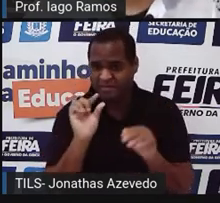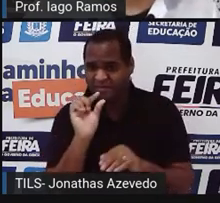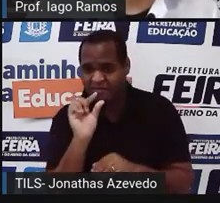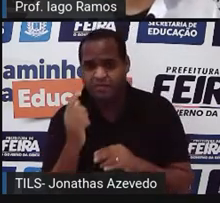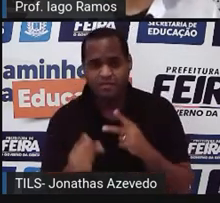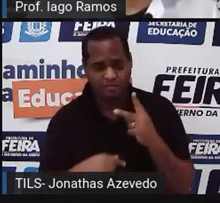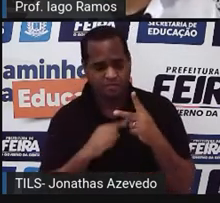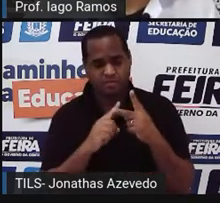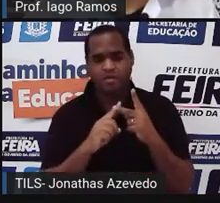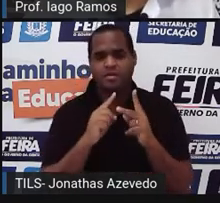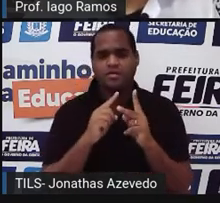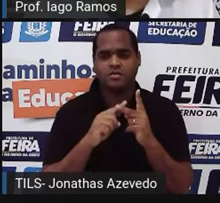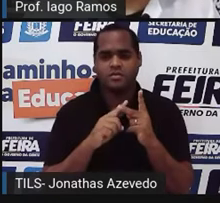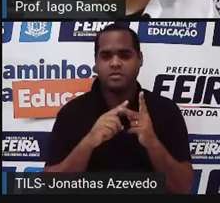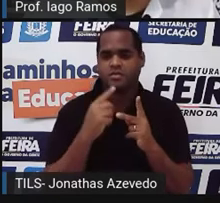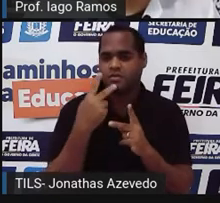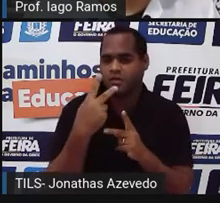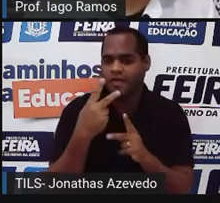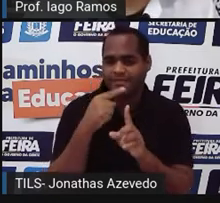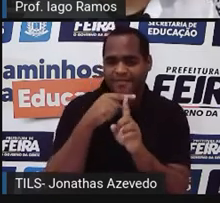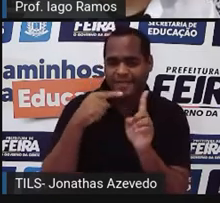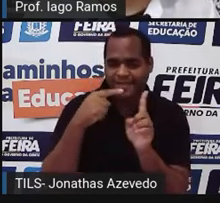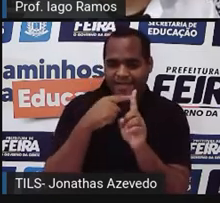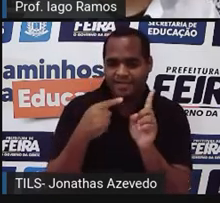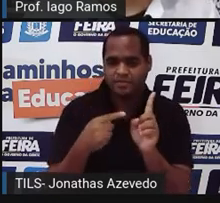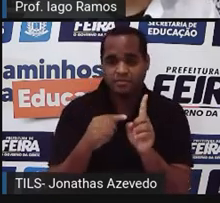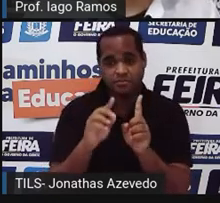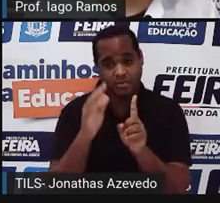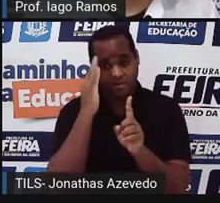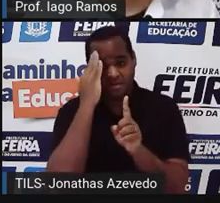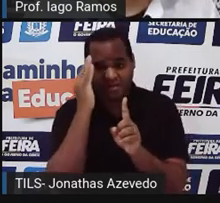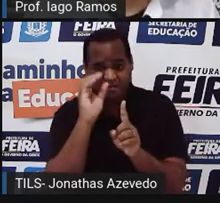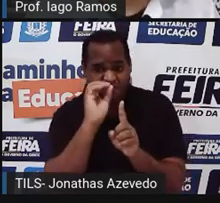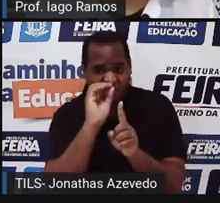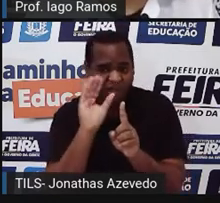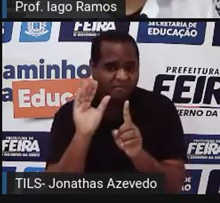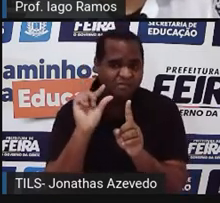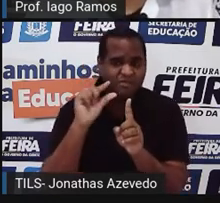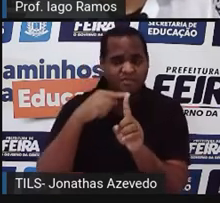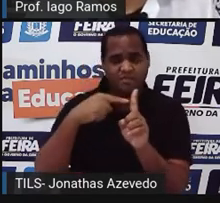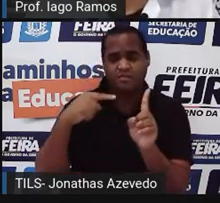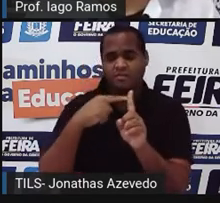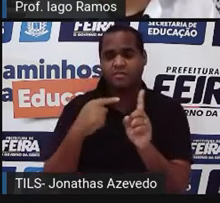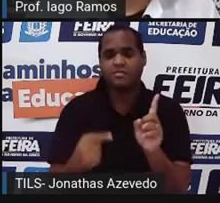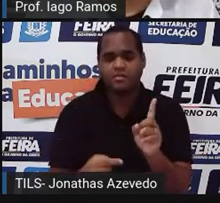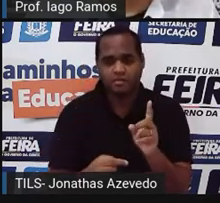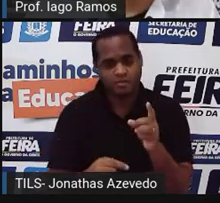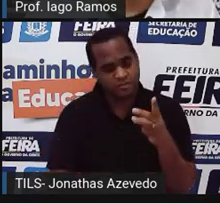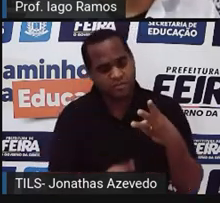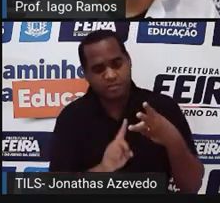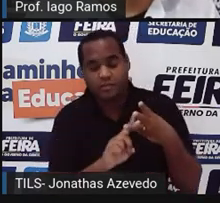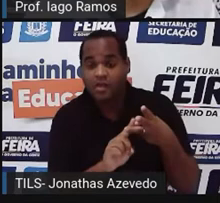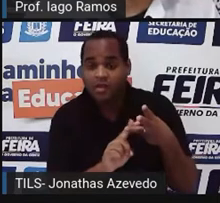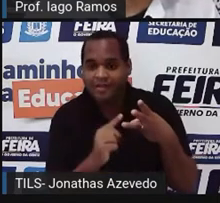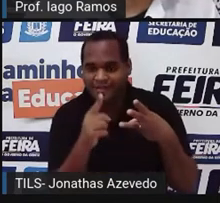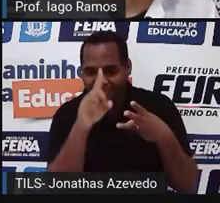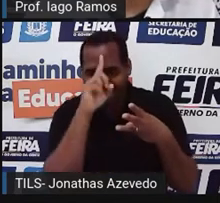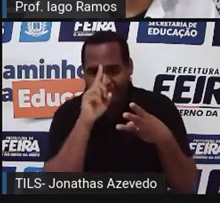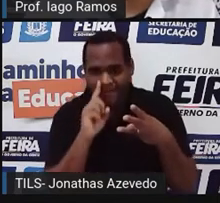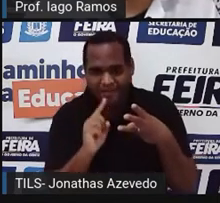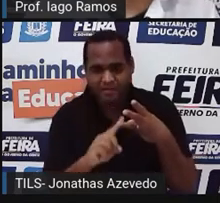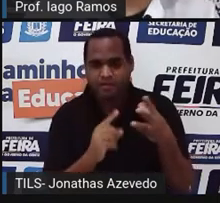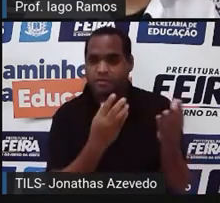dois em laranja é metade. Se você acha que até aqui entendeu metade. O número 3 em amarelo